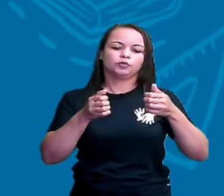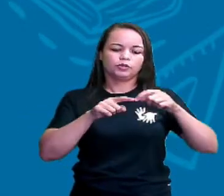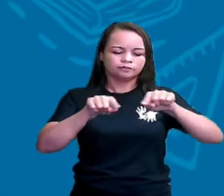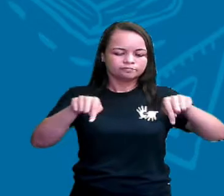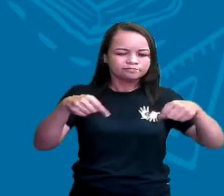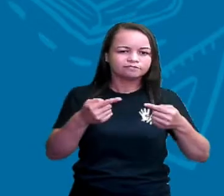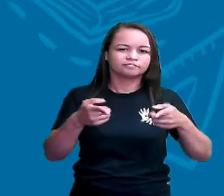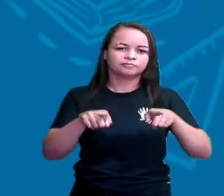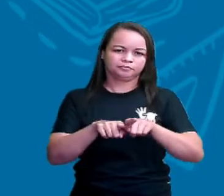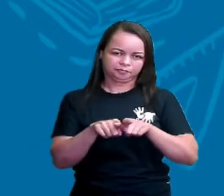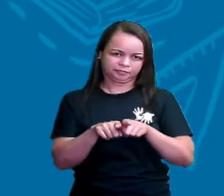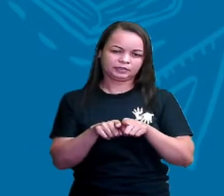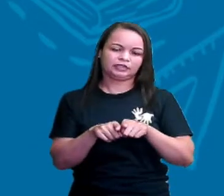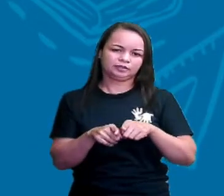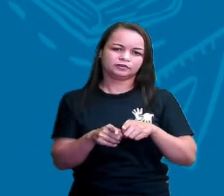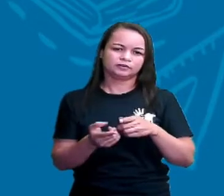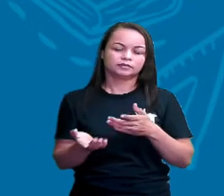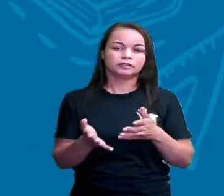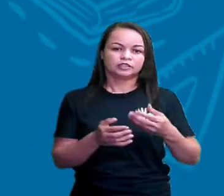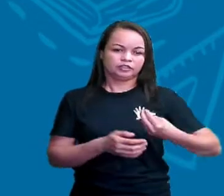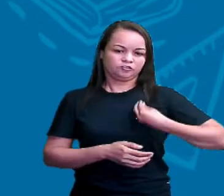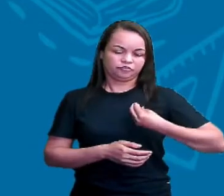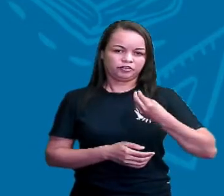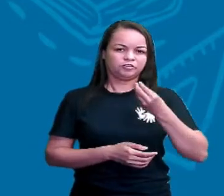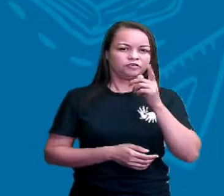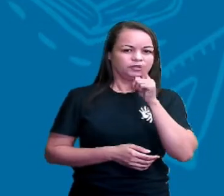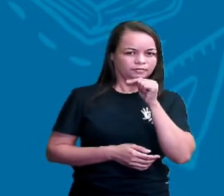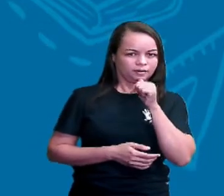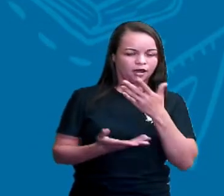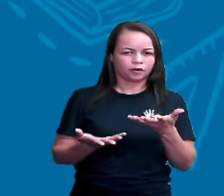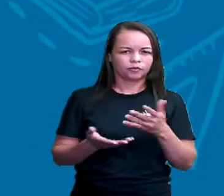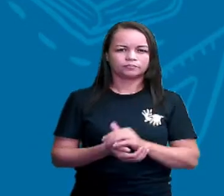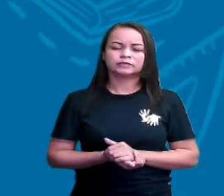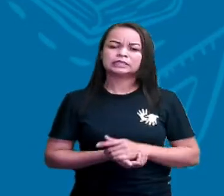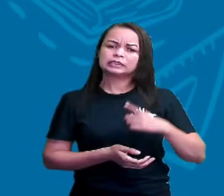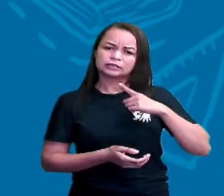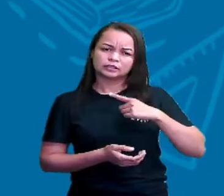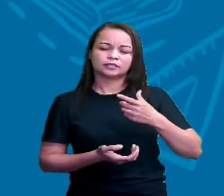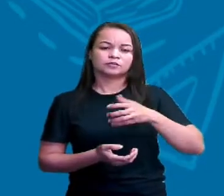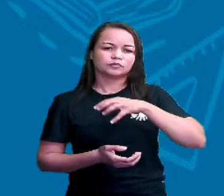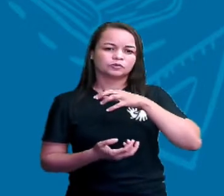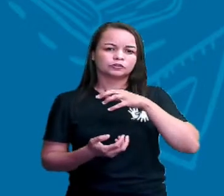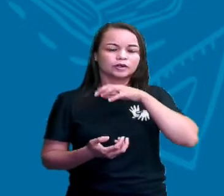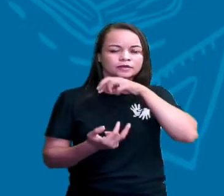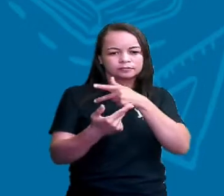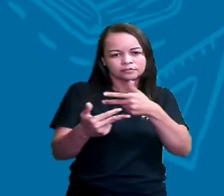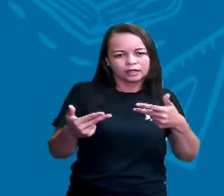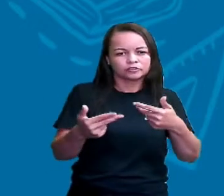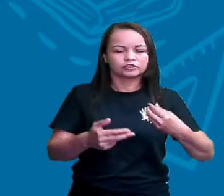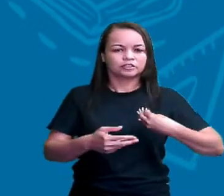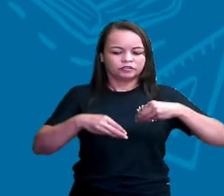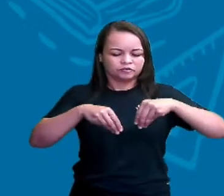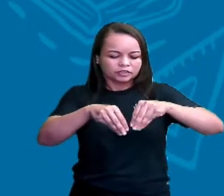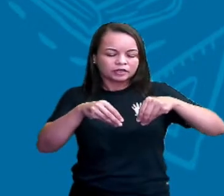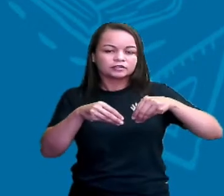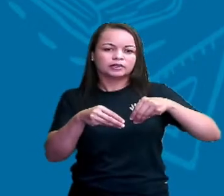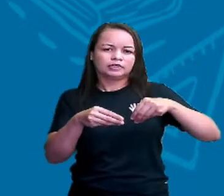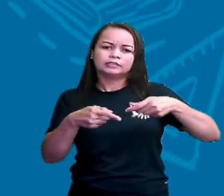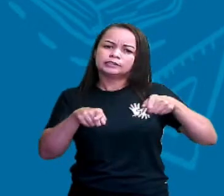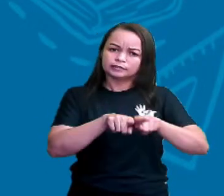obviamente. E nós temos os animais que são aquáticos e terrestres, né? São animais que transitam,